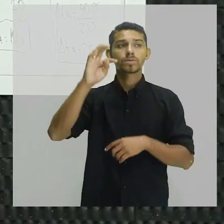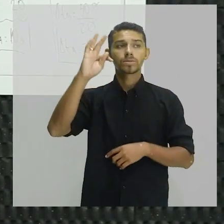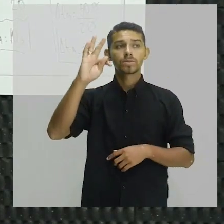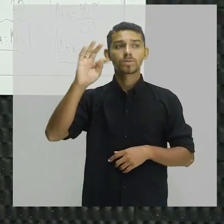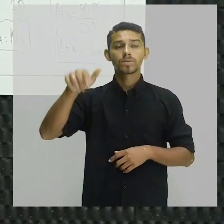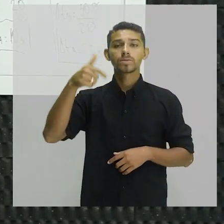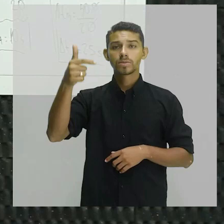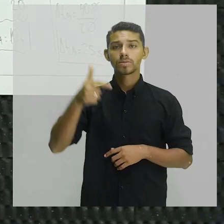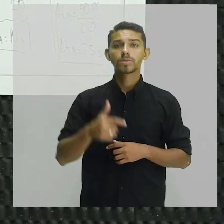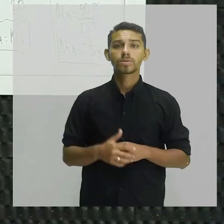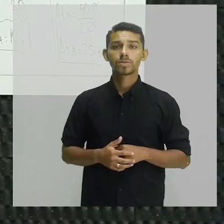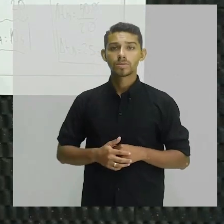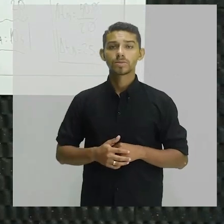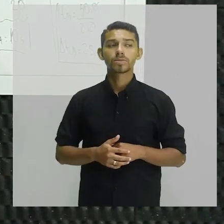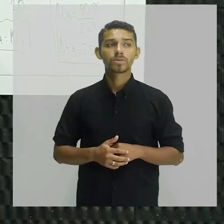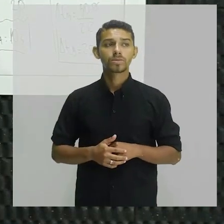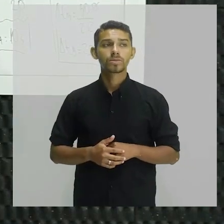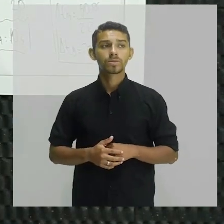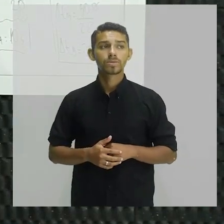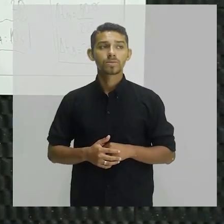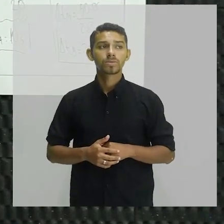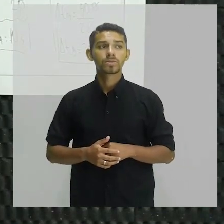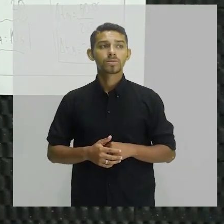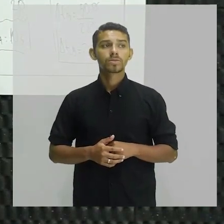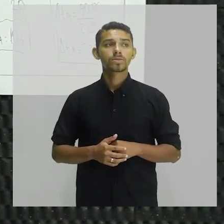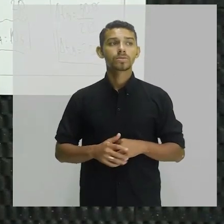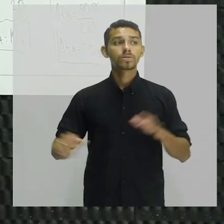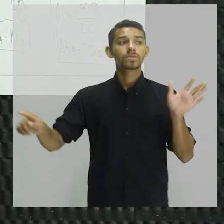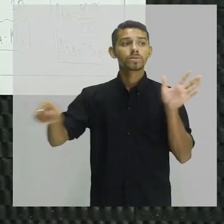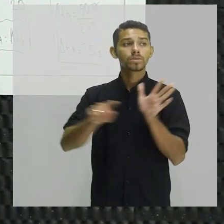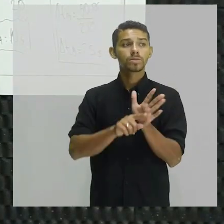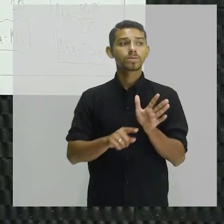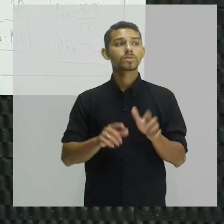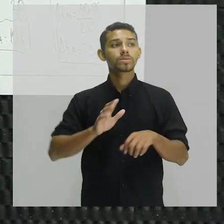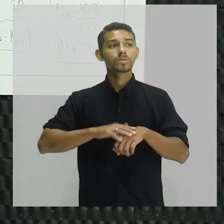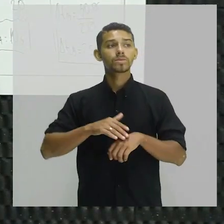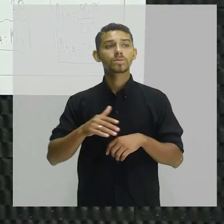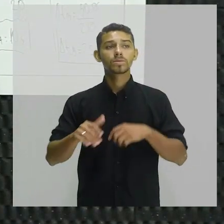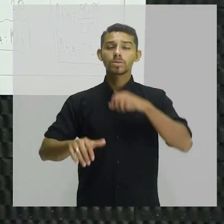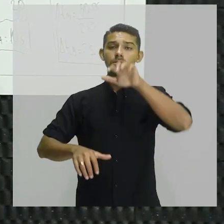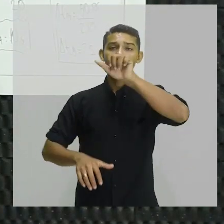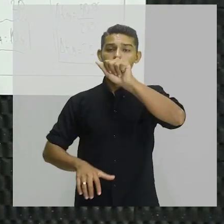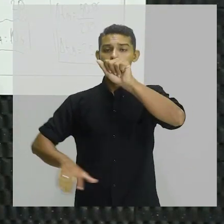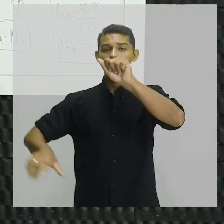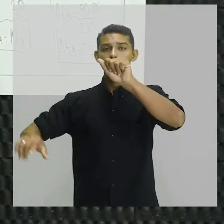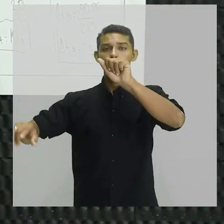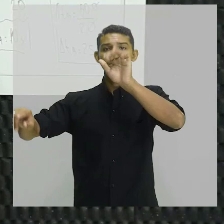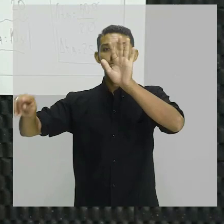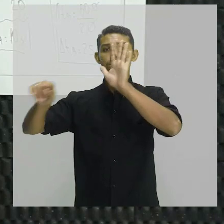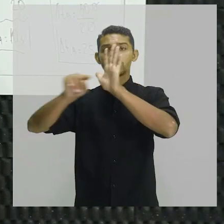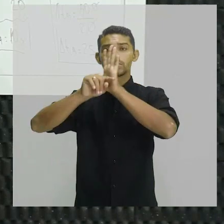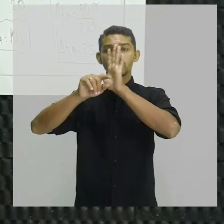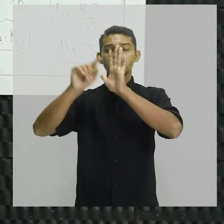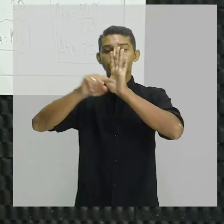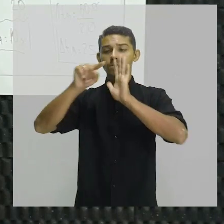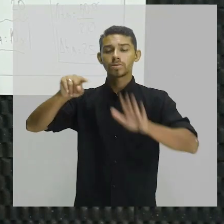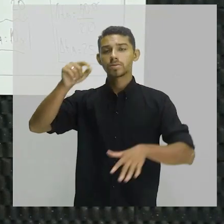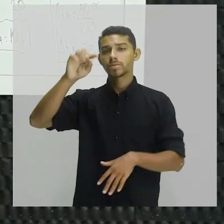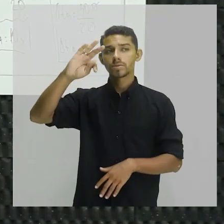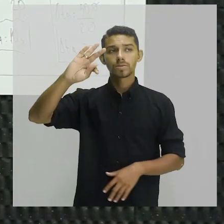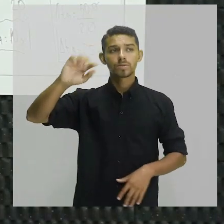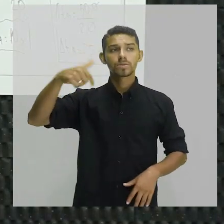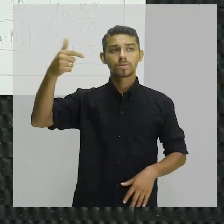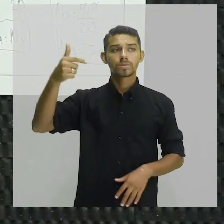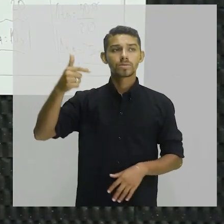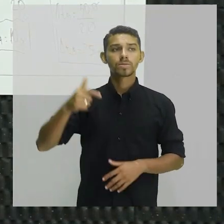tempo 2, ok? Menos a aceleração, tempo 2 ao quadrado, sobre 2,